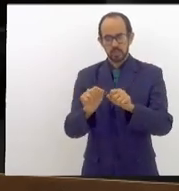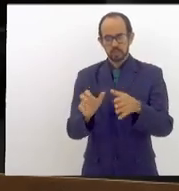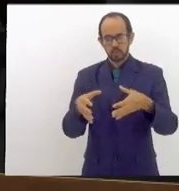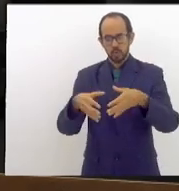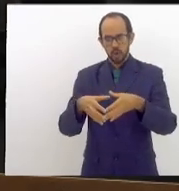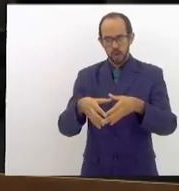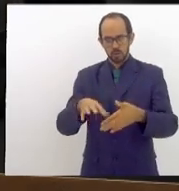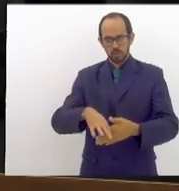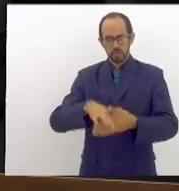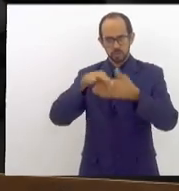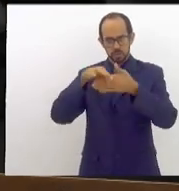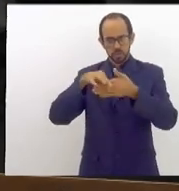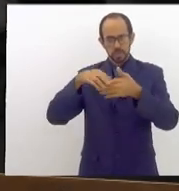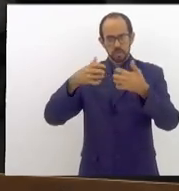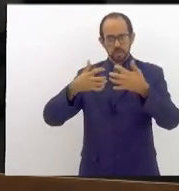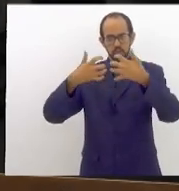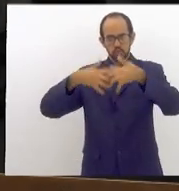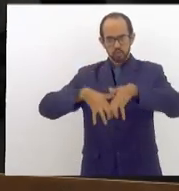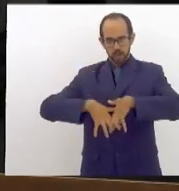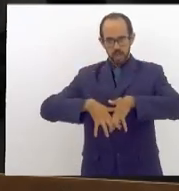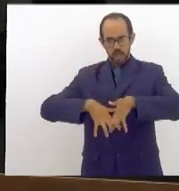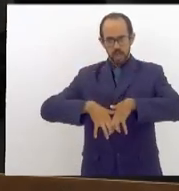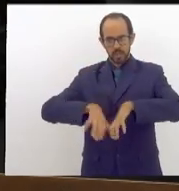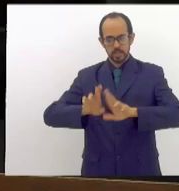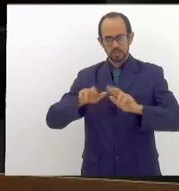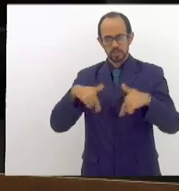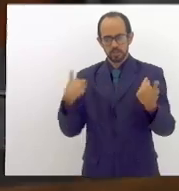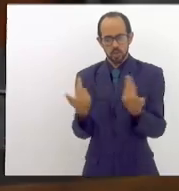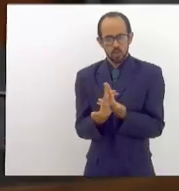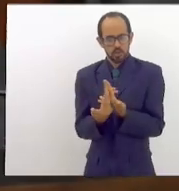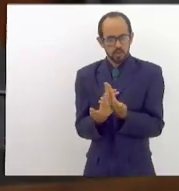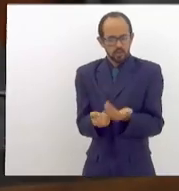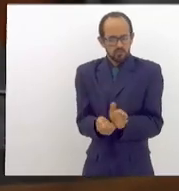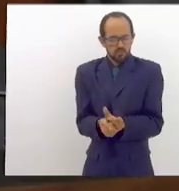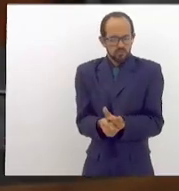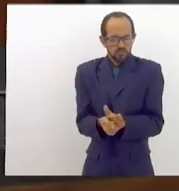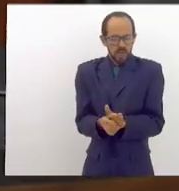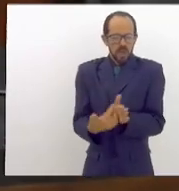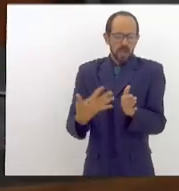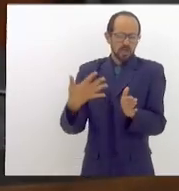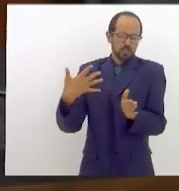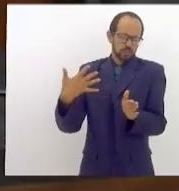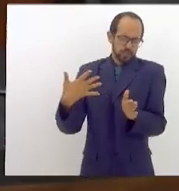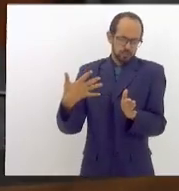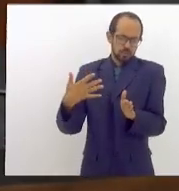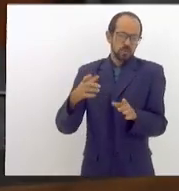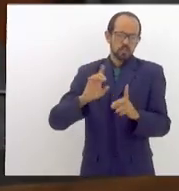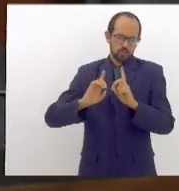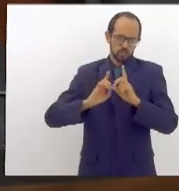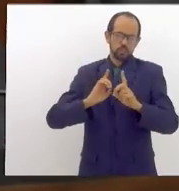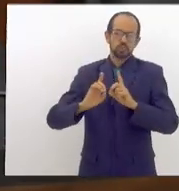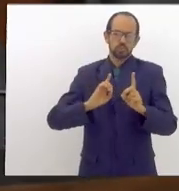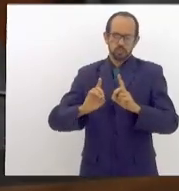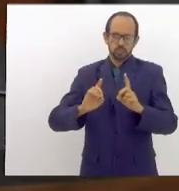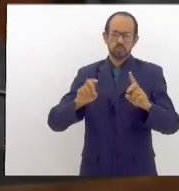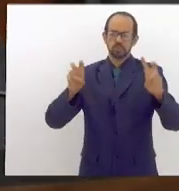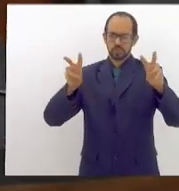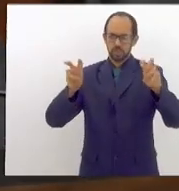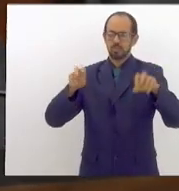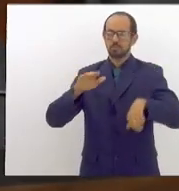de líderes funcionais se reunir pilhas de vezes para discutir os temas mais